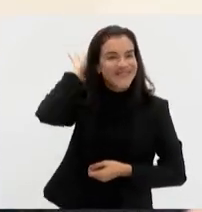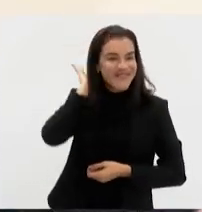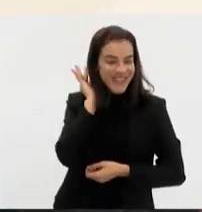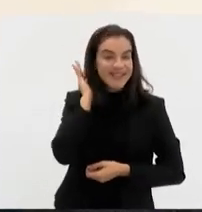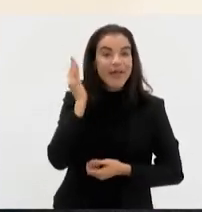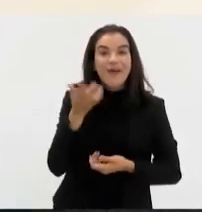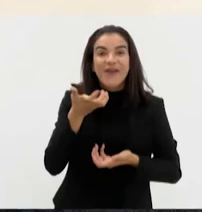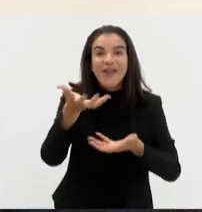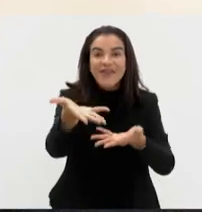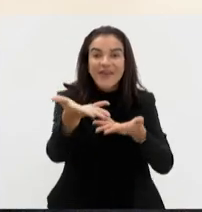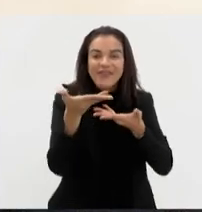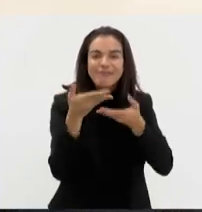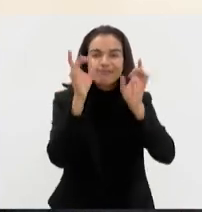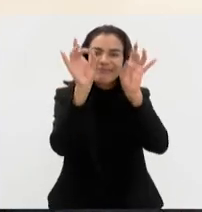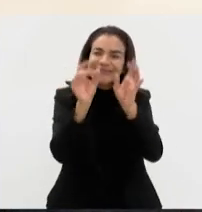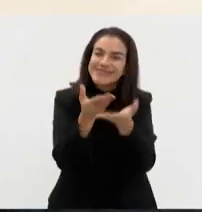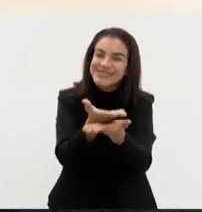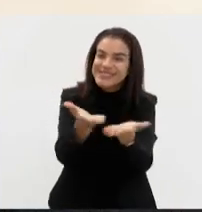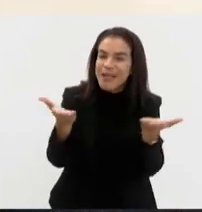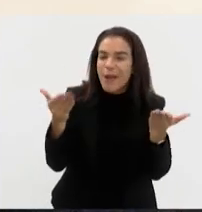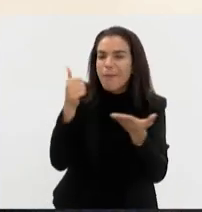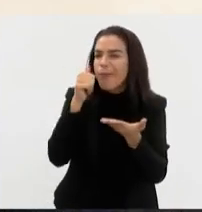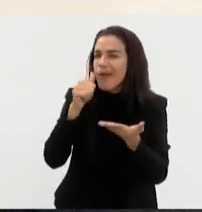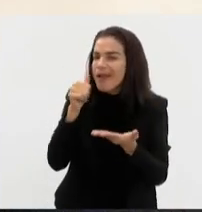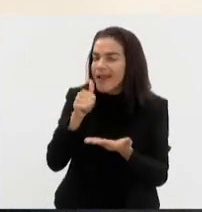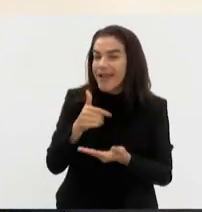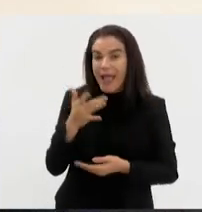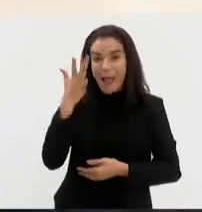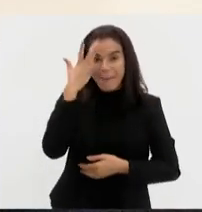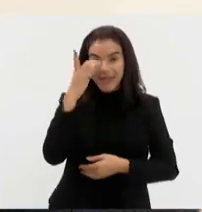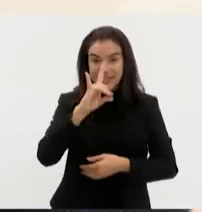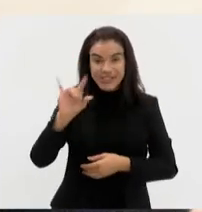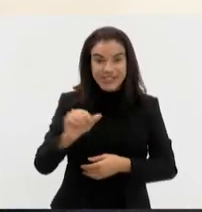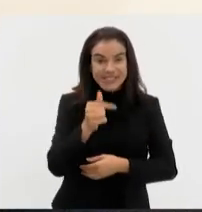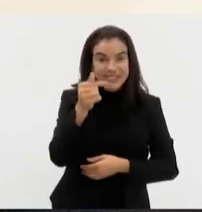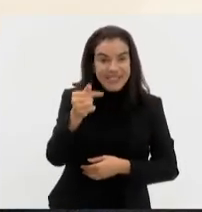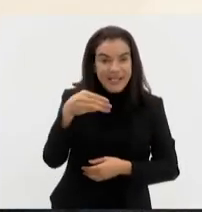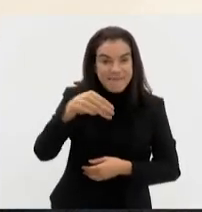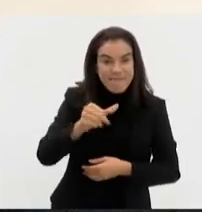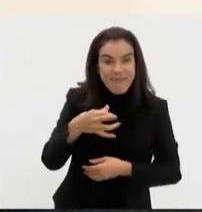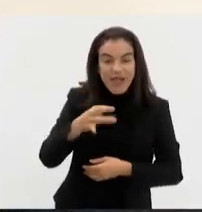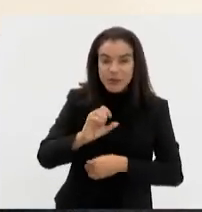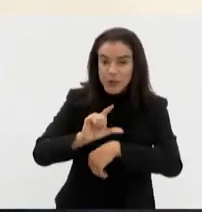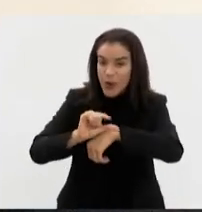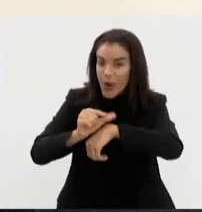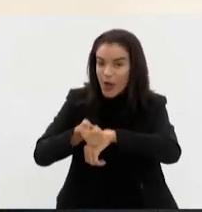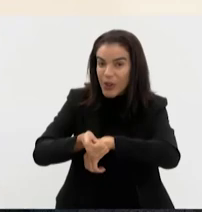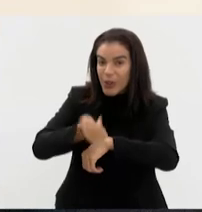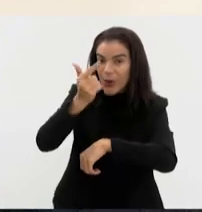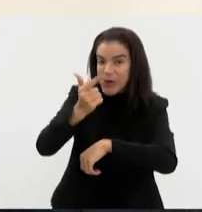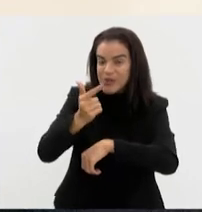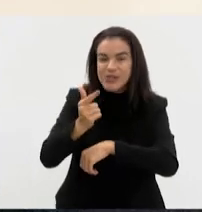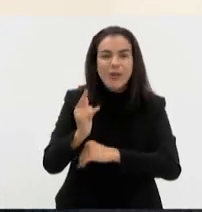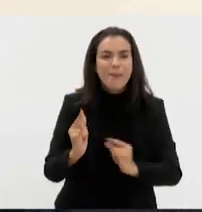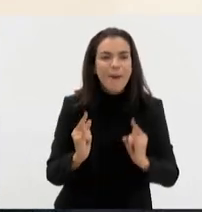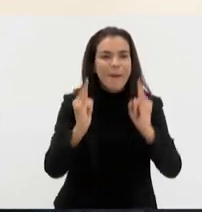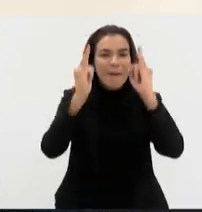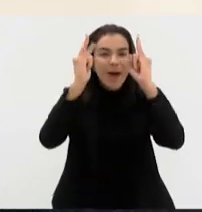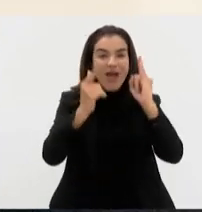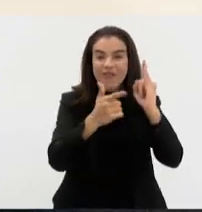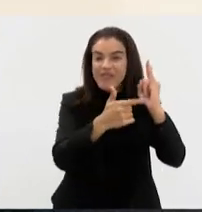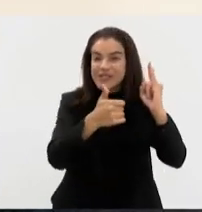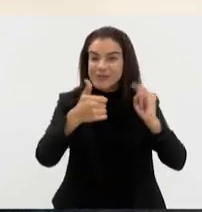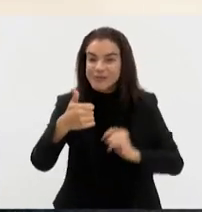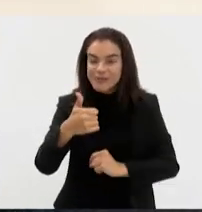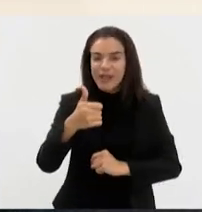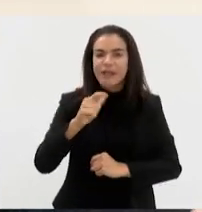quero fazer um convite especial para você, mulher. Amanhã, dia 7 de março, às 12 horas, lá no 21º andar do auditório da